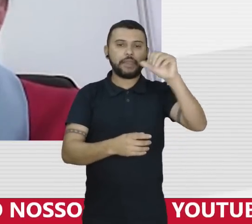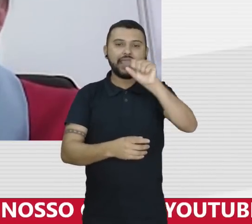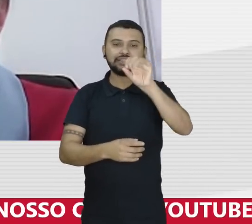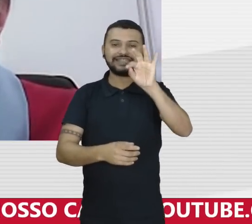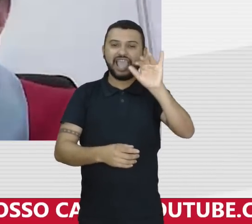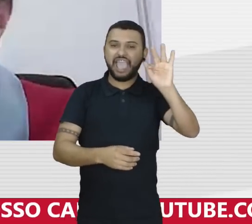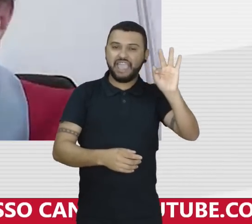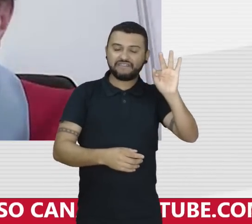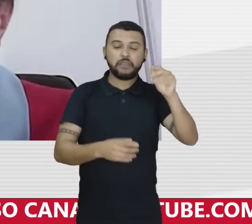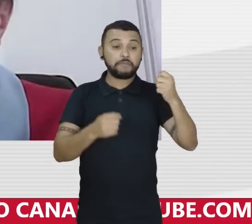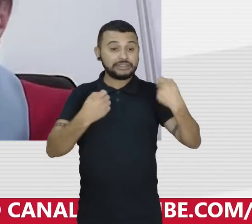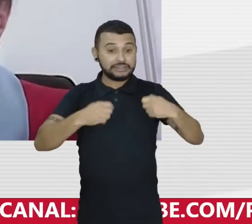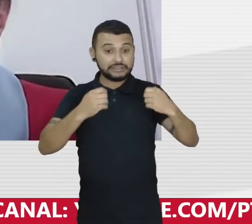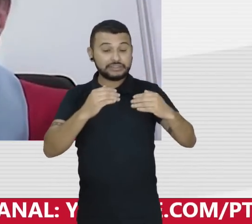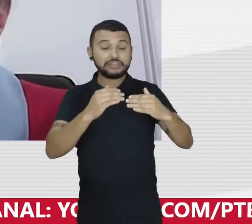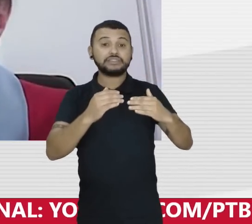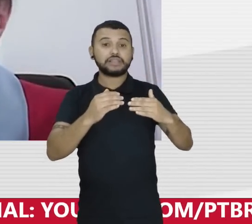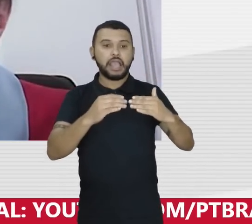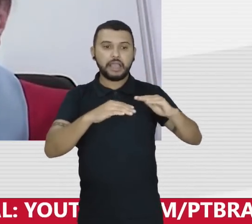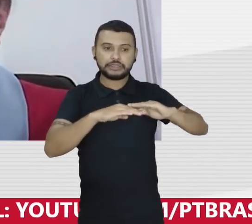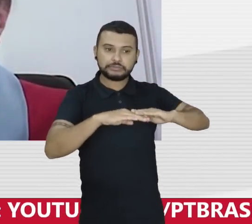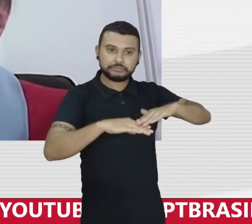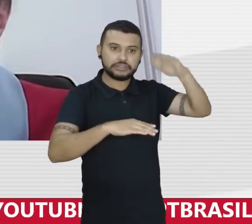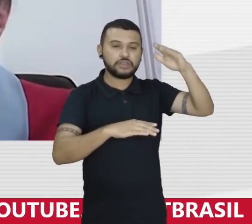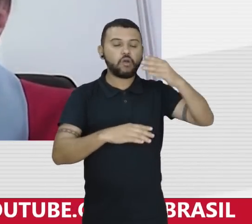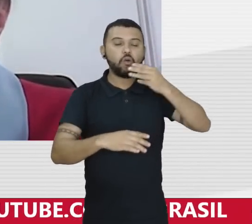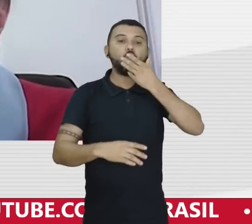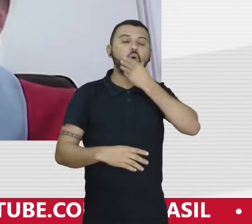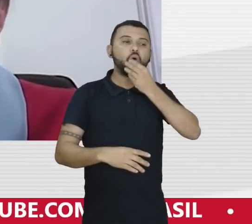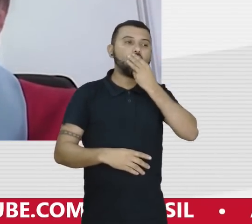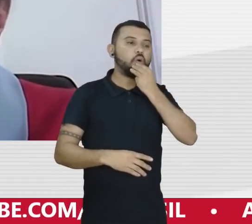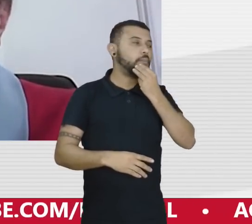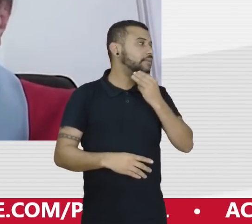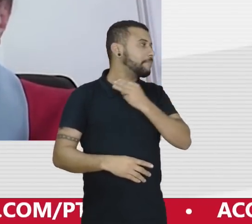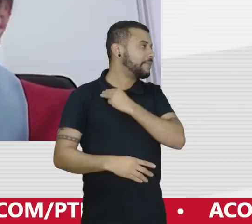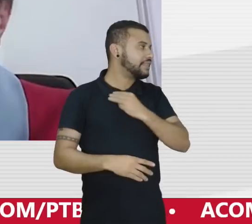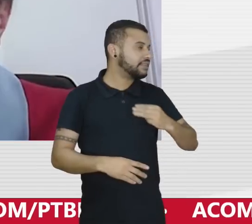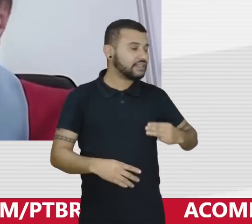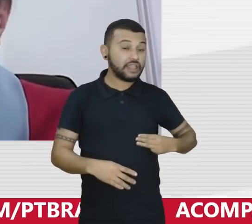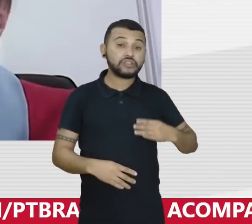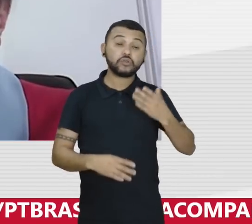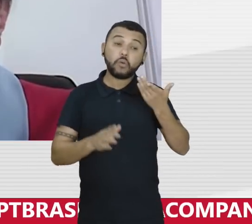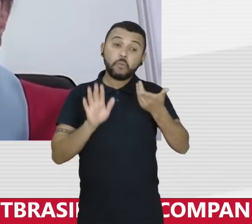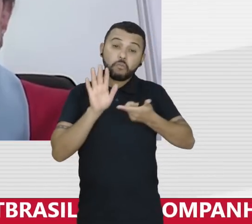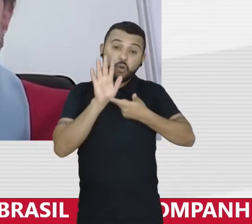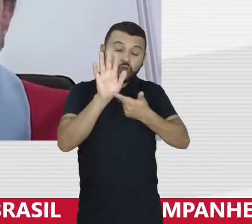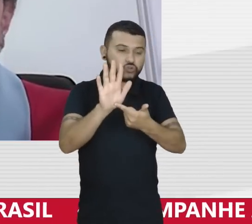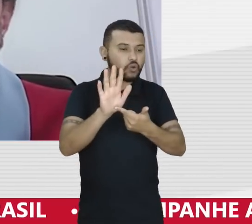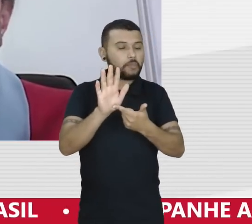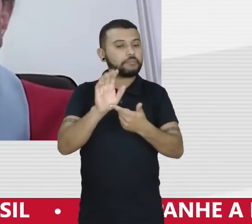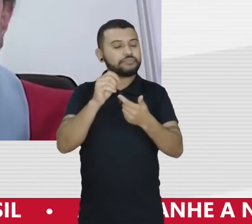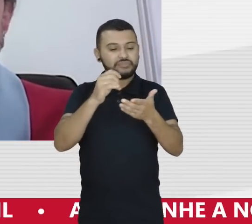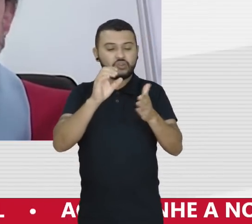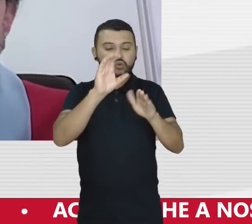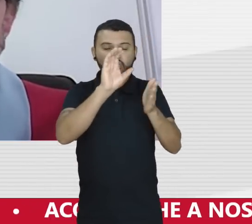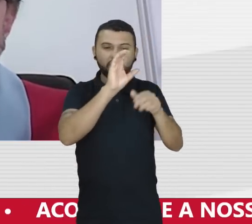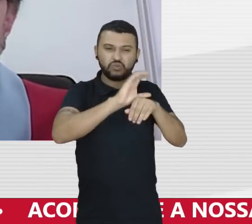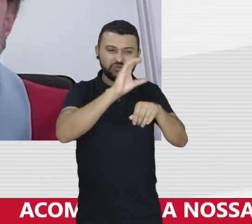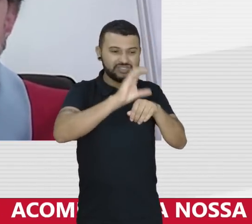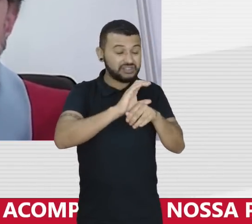precisa avançar, né, como fez essa semana o ministro Fachin, no julgamento da constitucionalidade dos decretos